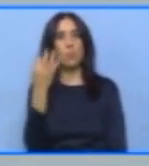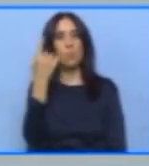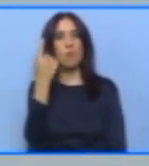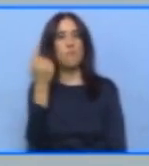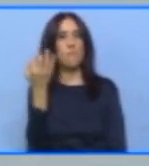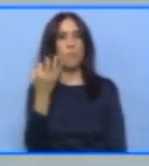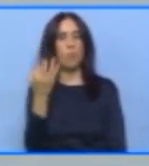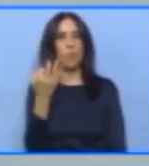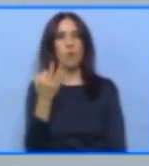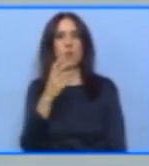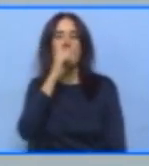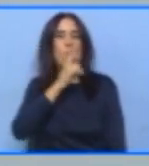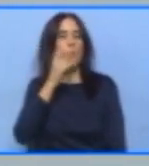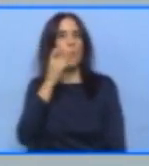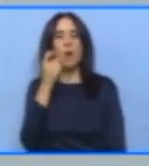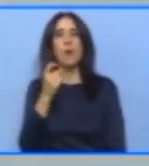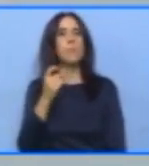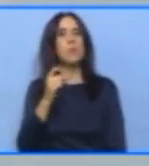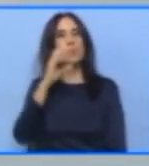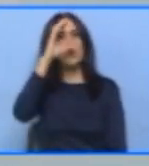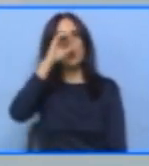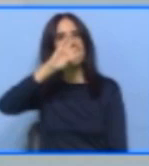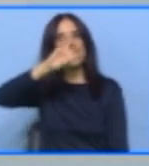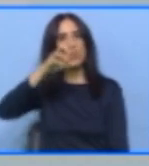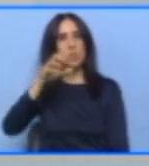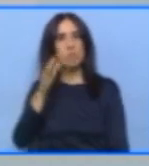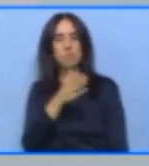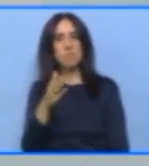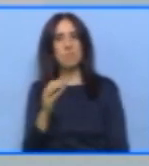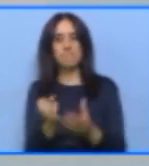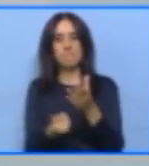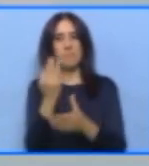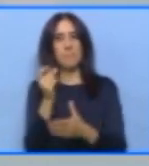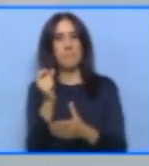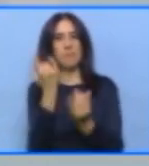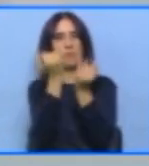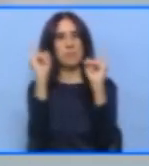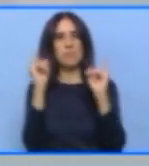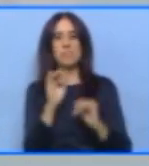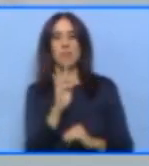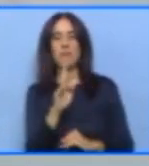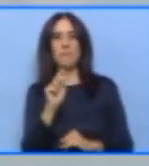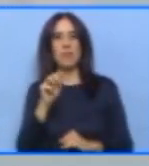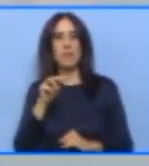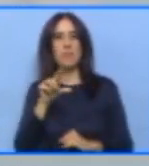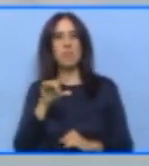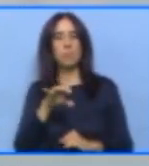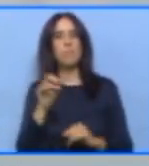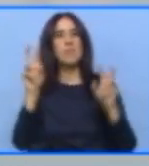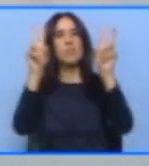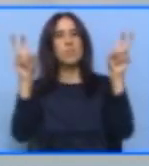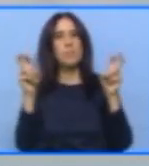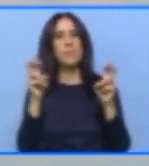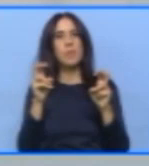mais escabrosas do regime inicial da independência da Frelimo, que foram os chamados campos de reeducação,